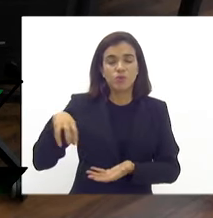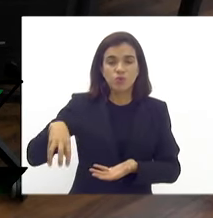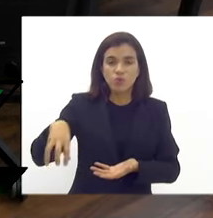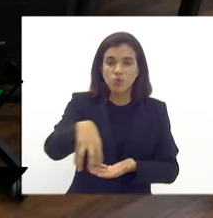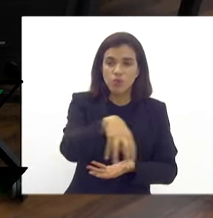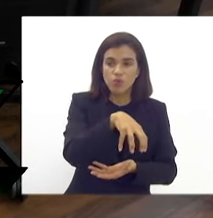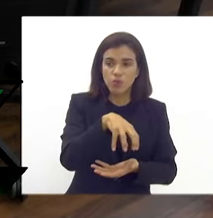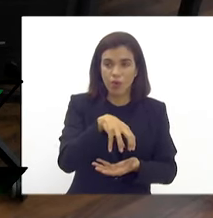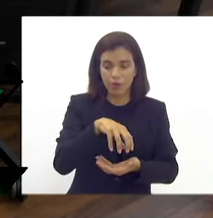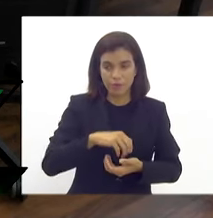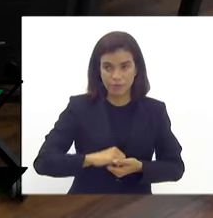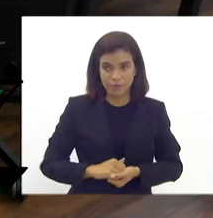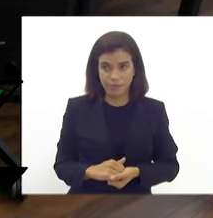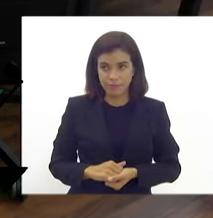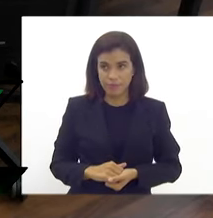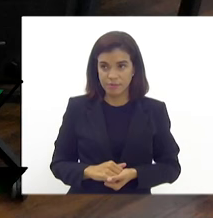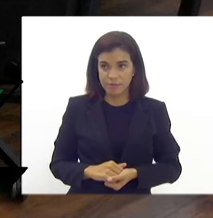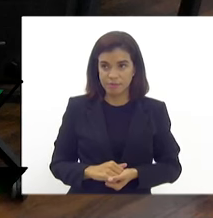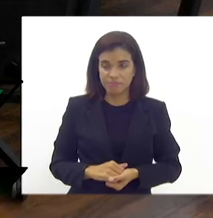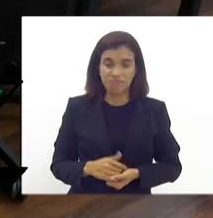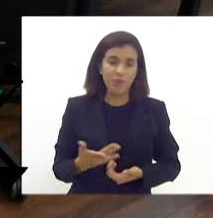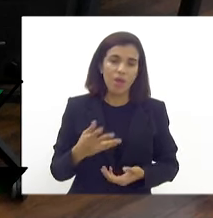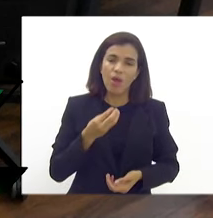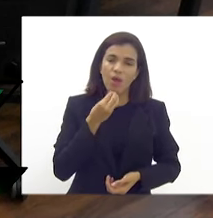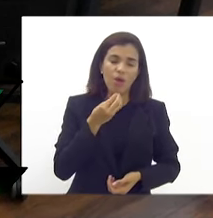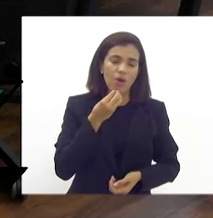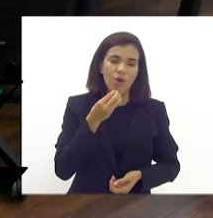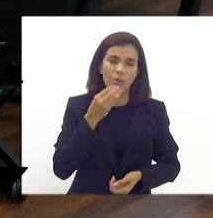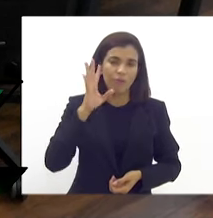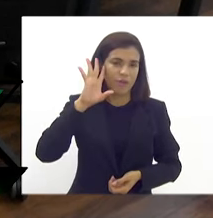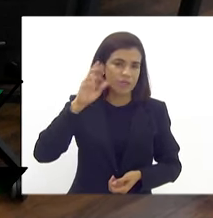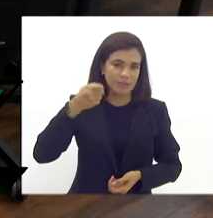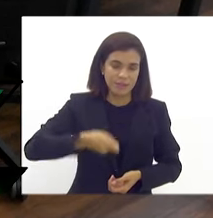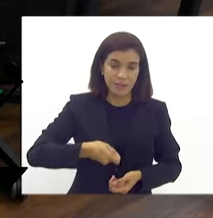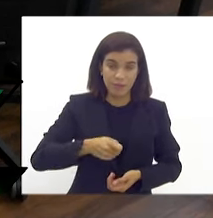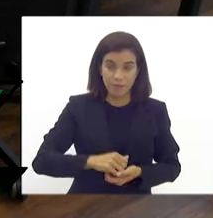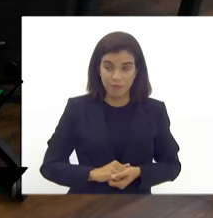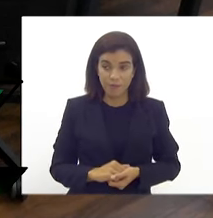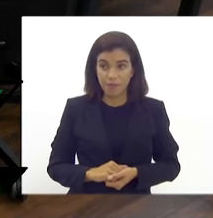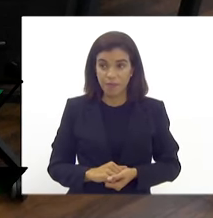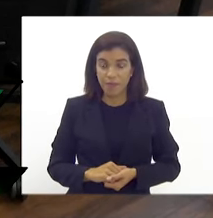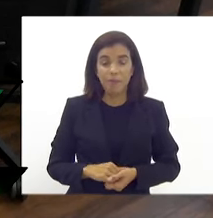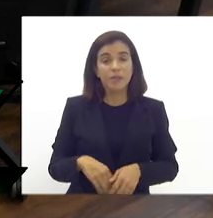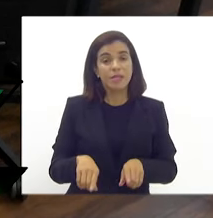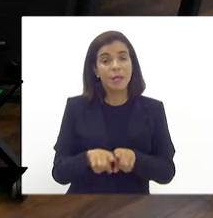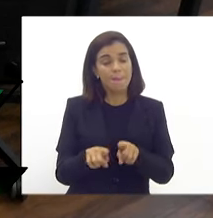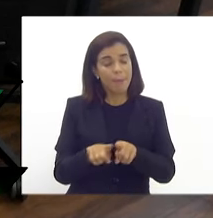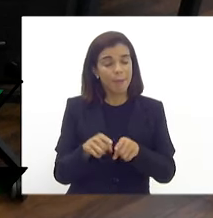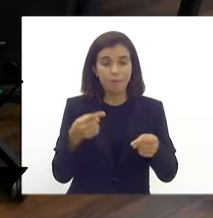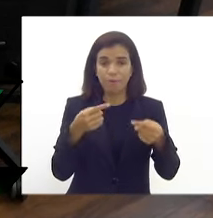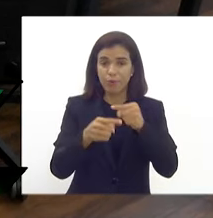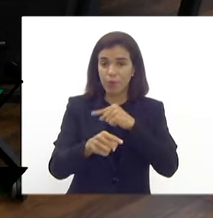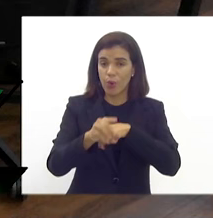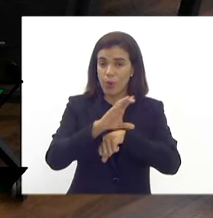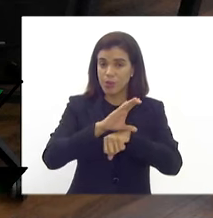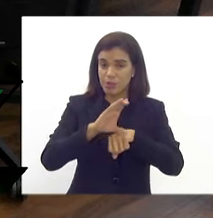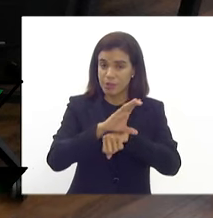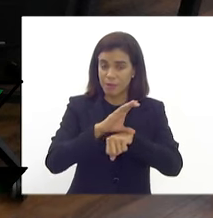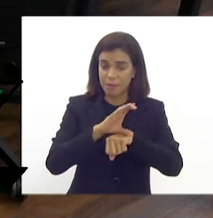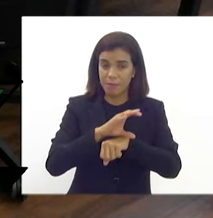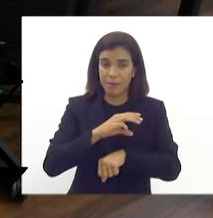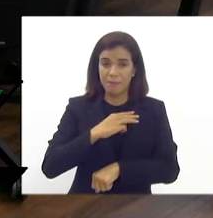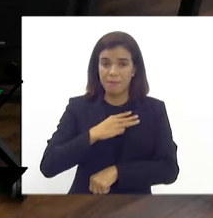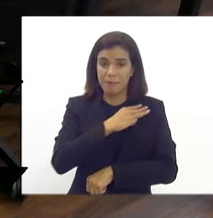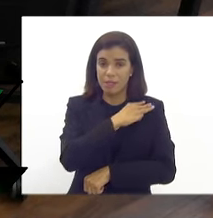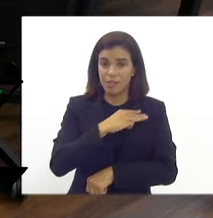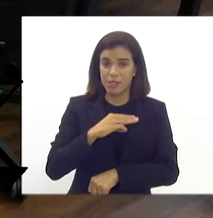suplementar ó tá mais do que Óbvio a decisão esse dispositivo foi considerado inconstitucional pela mista Rosa veb